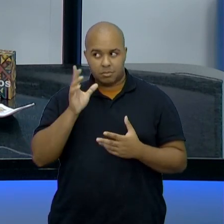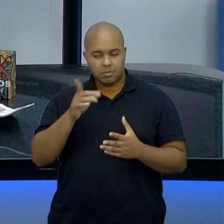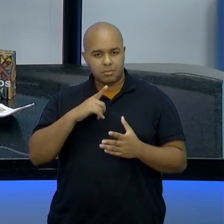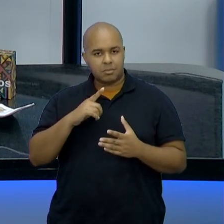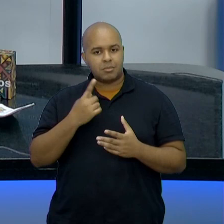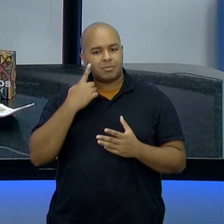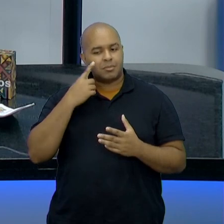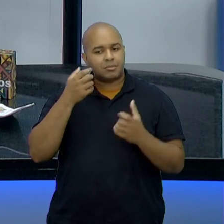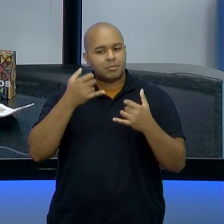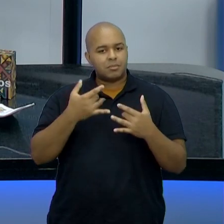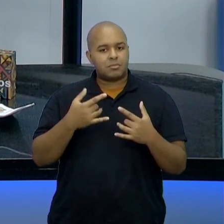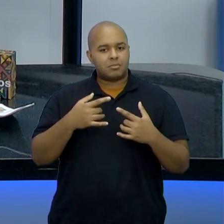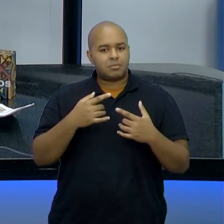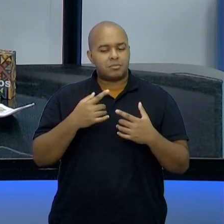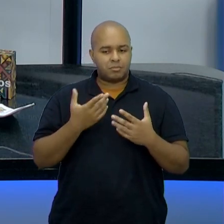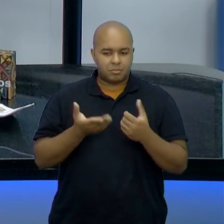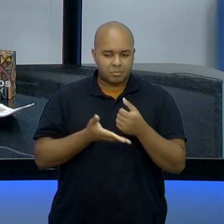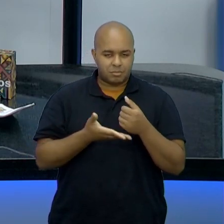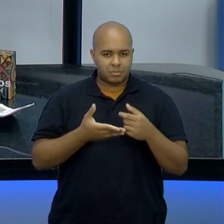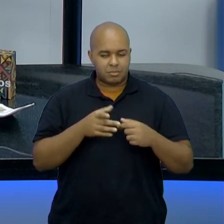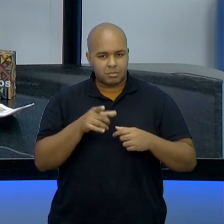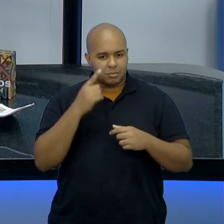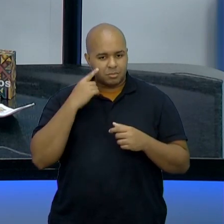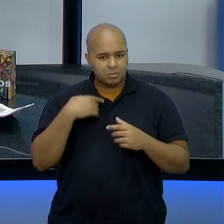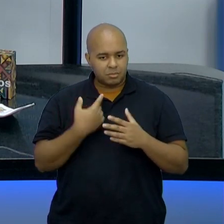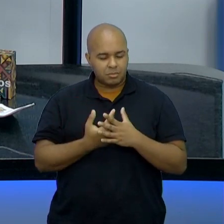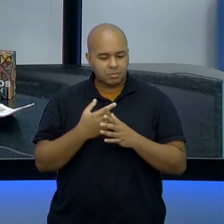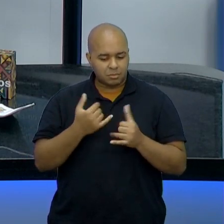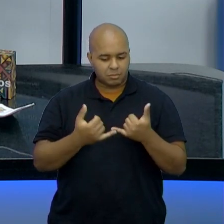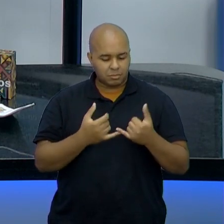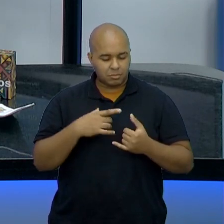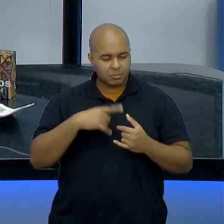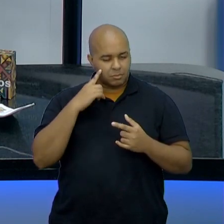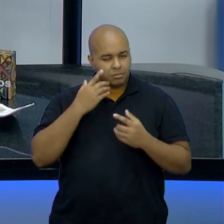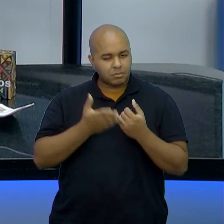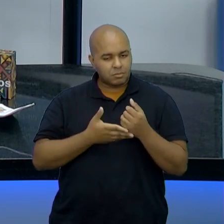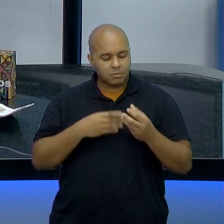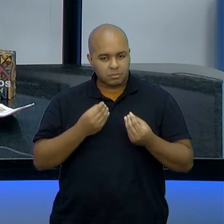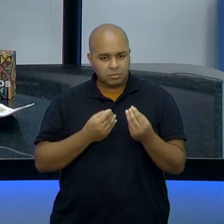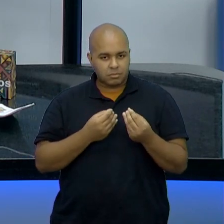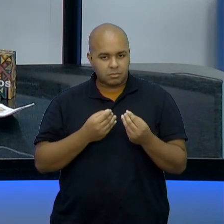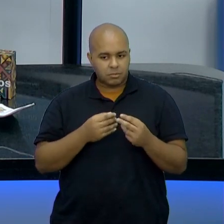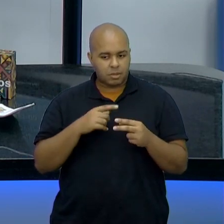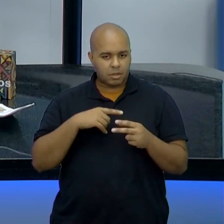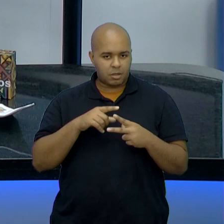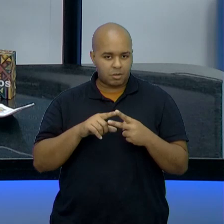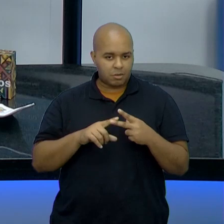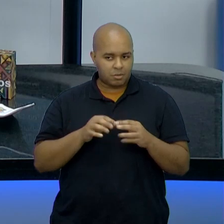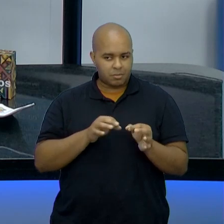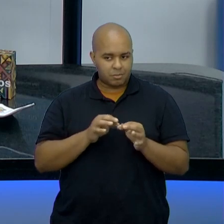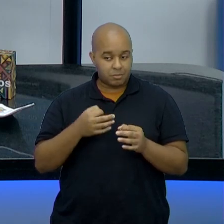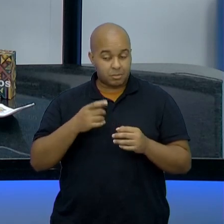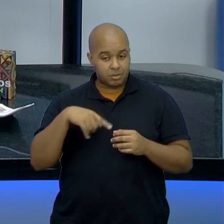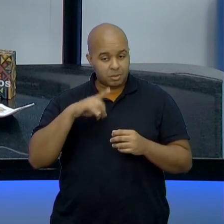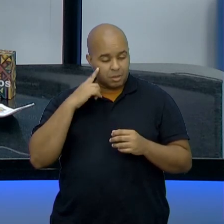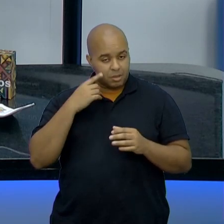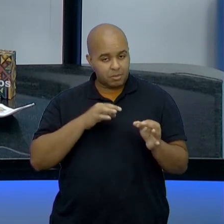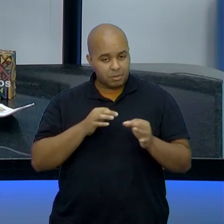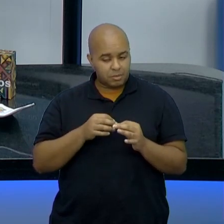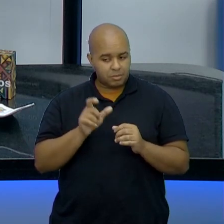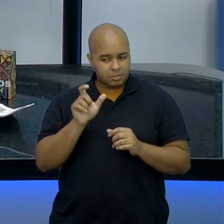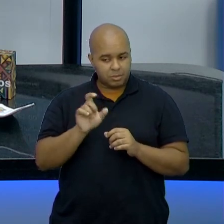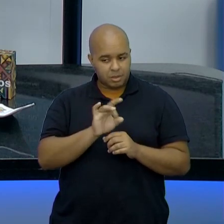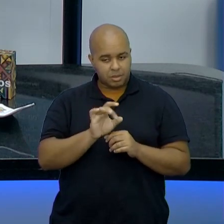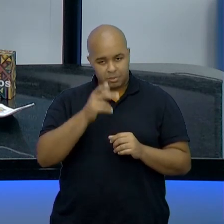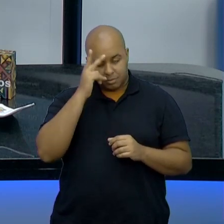tem uma explicação bem básica do setup, só que esse jogo ele tem basicamente, digamos, 2 tipos de preparação. Nós temos a preparação